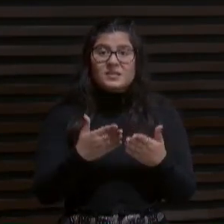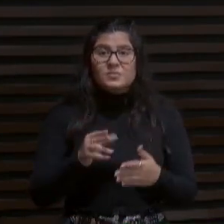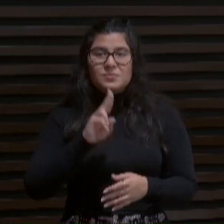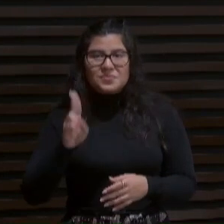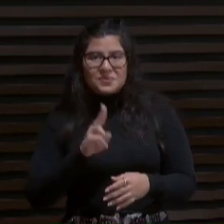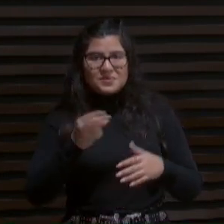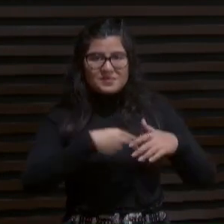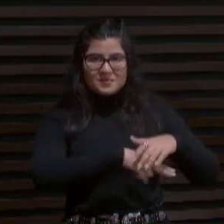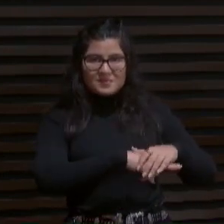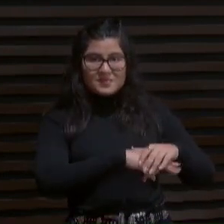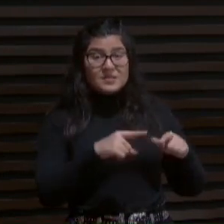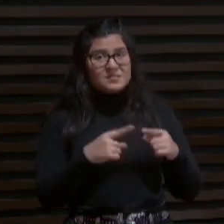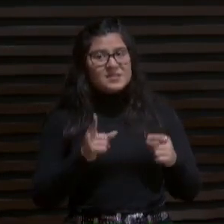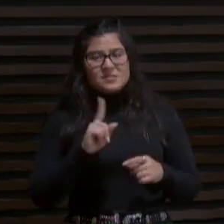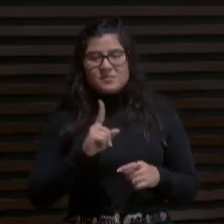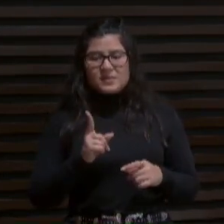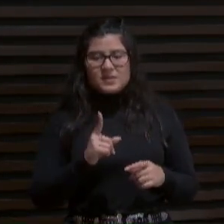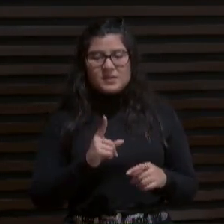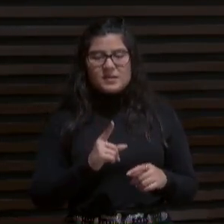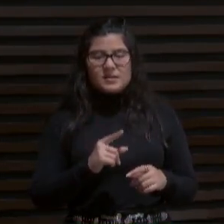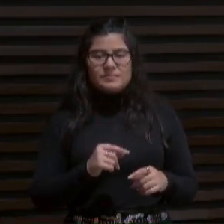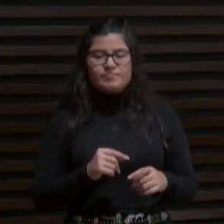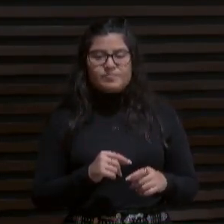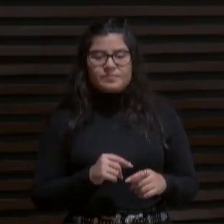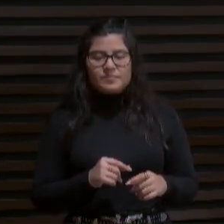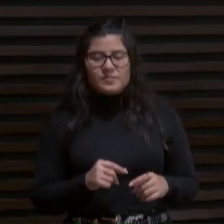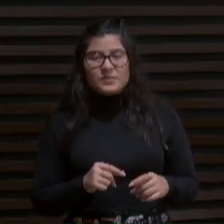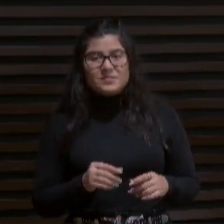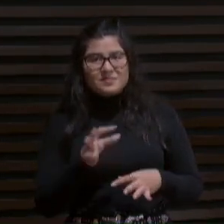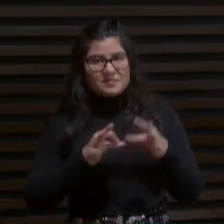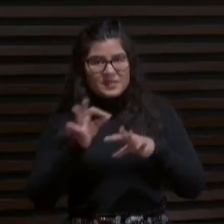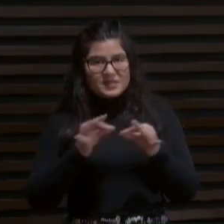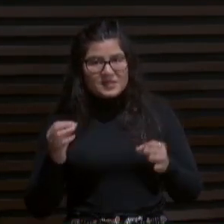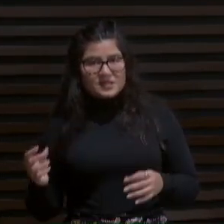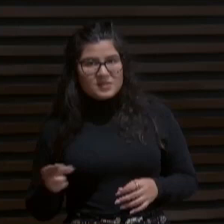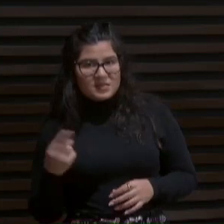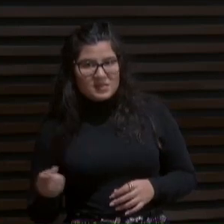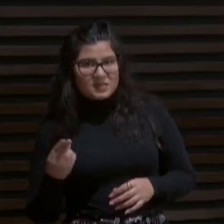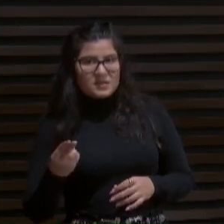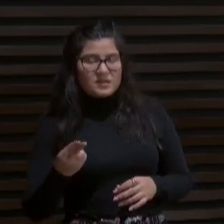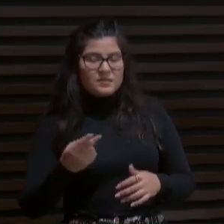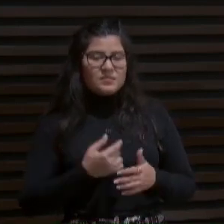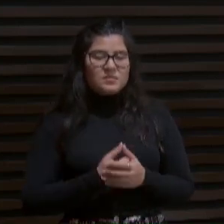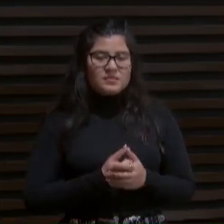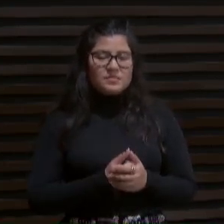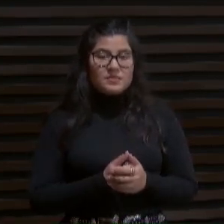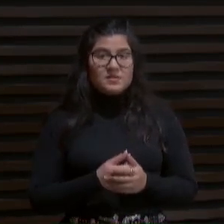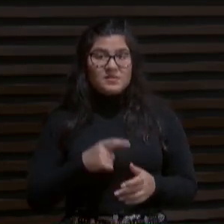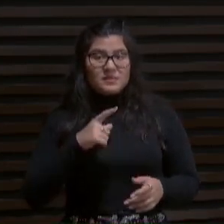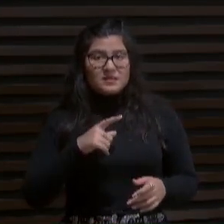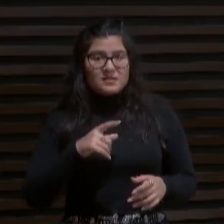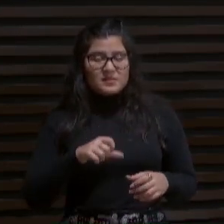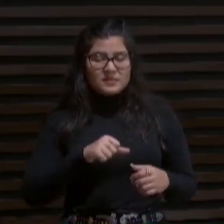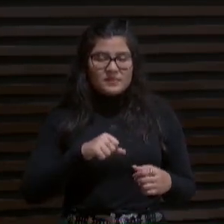a possessão eterna, como o Senhor havia prometido, não é? Ou possessão perpétua ali na terra de Canaã entre